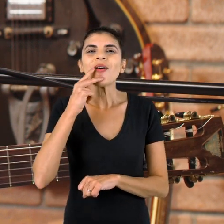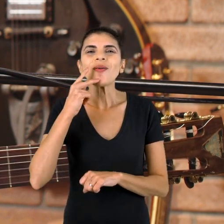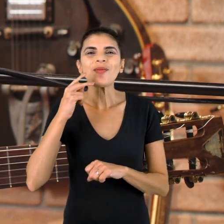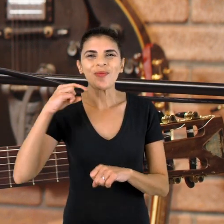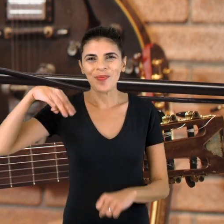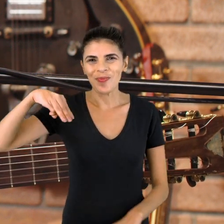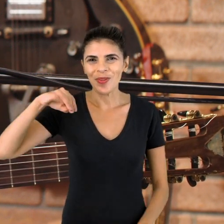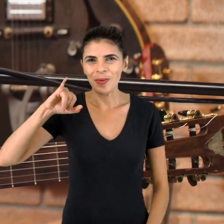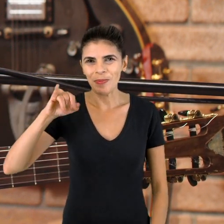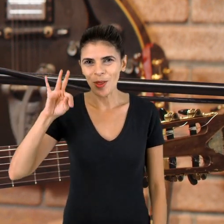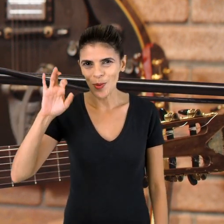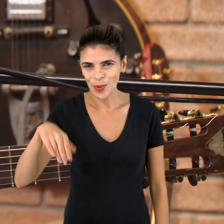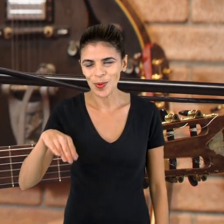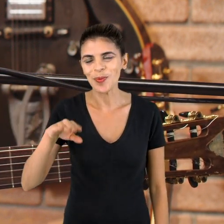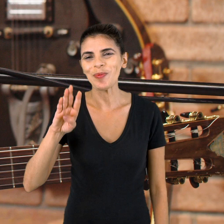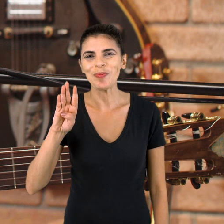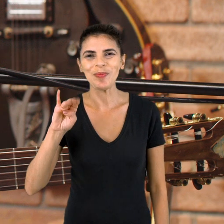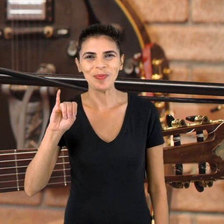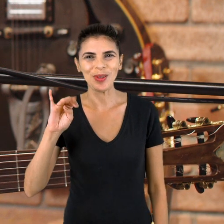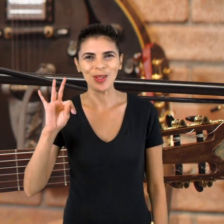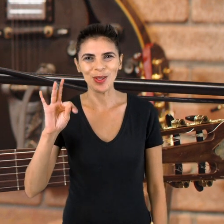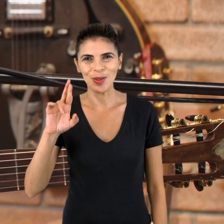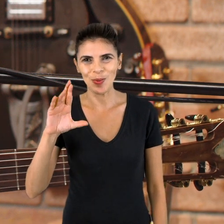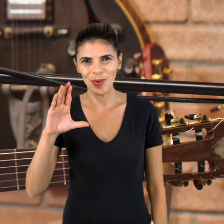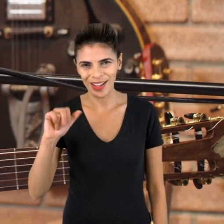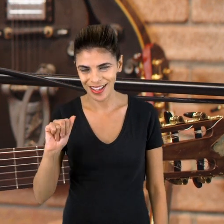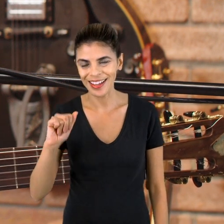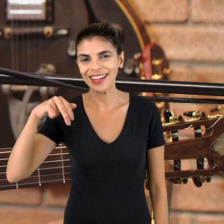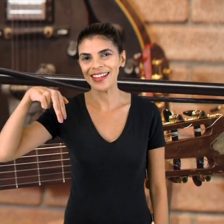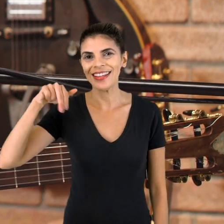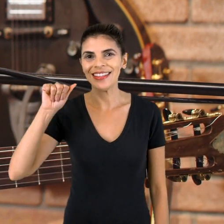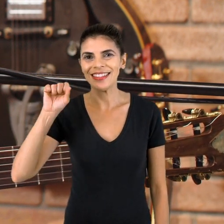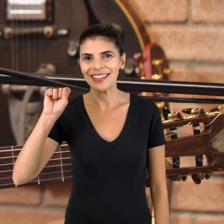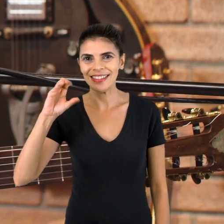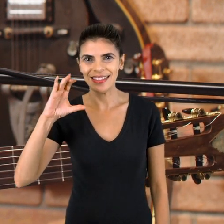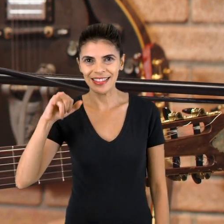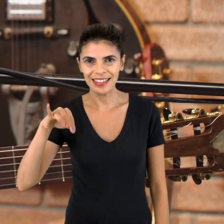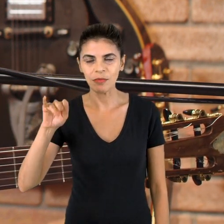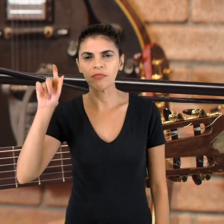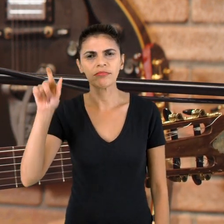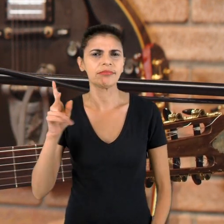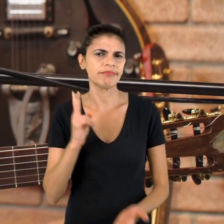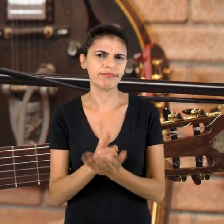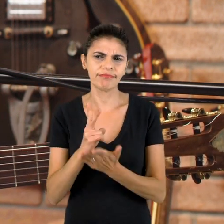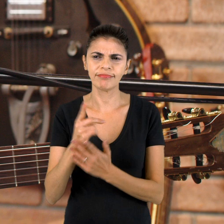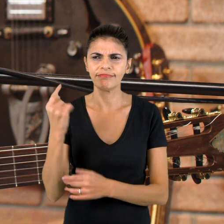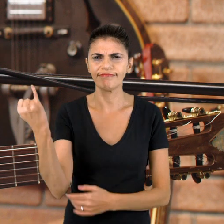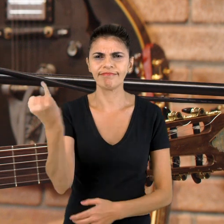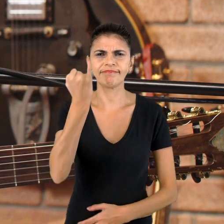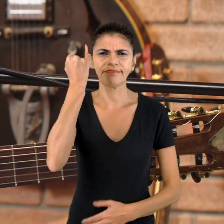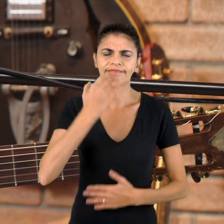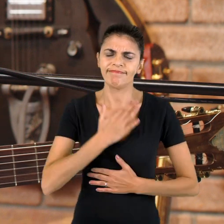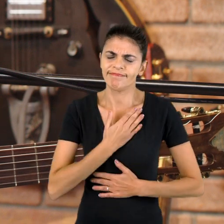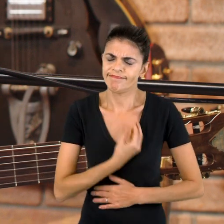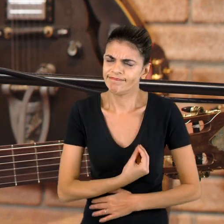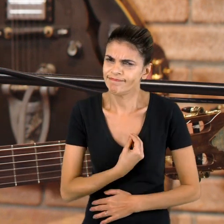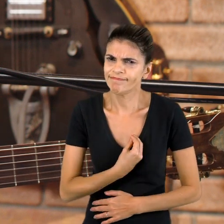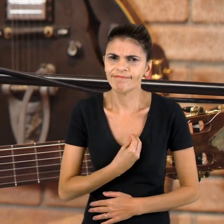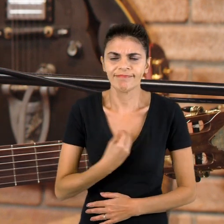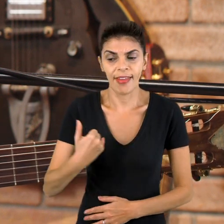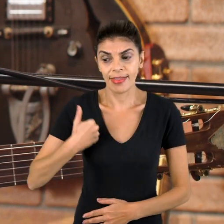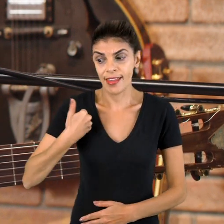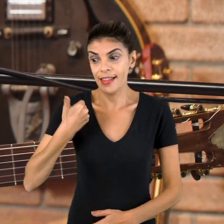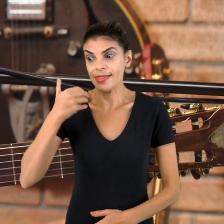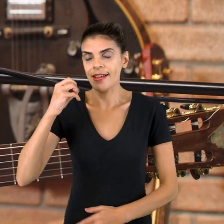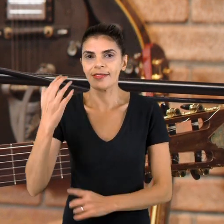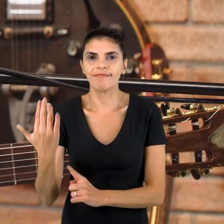dele, o Milton Bituca Nascimento, aquele cara que sempre foi totalmente importante na minha vida, desde os meus 10